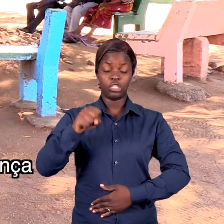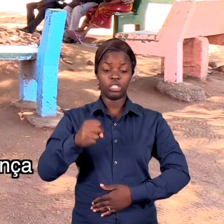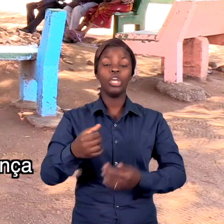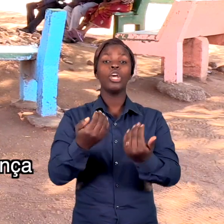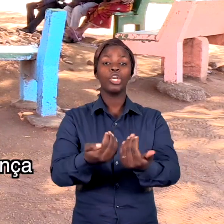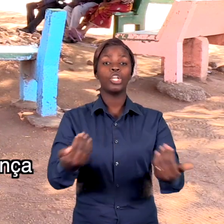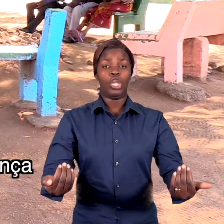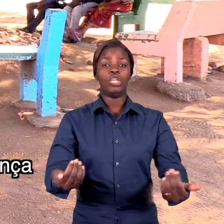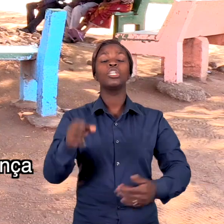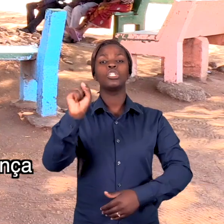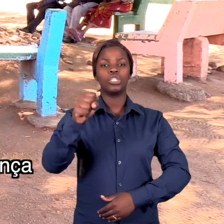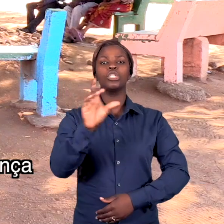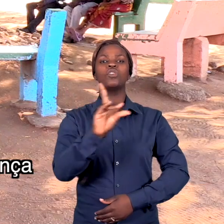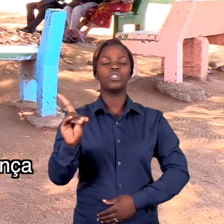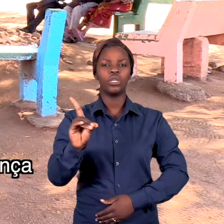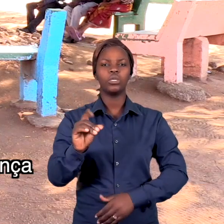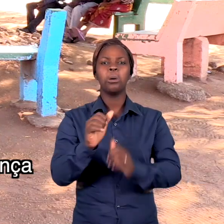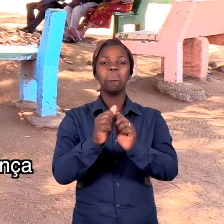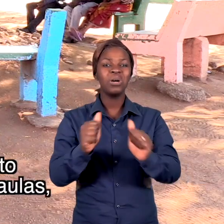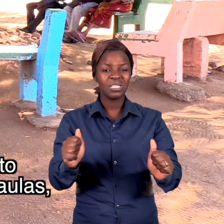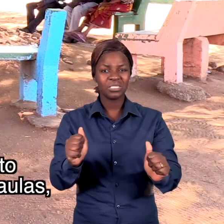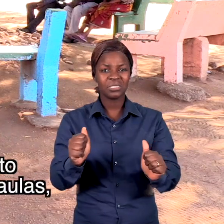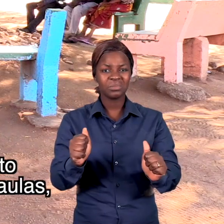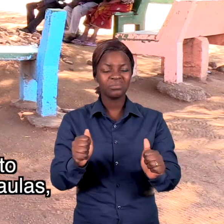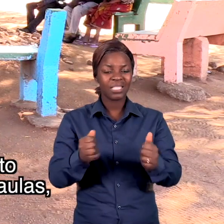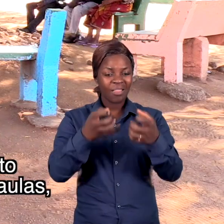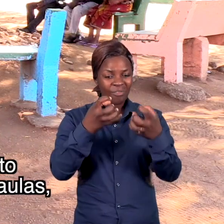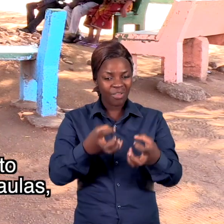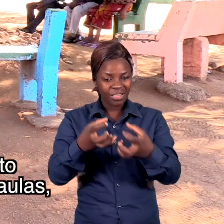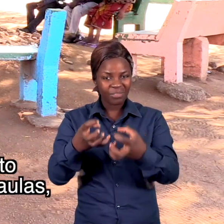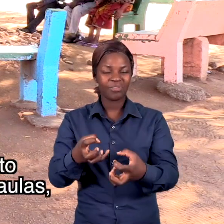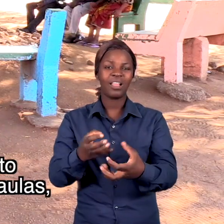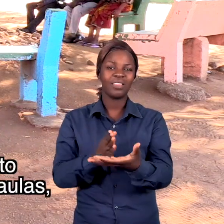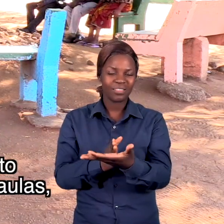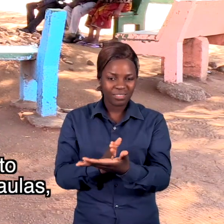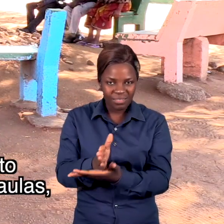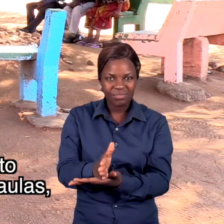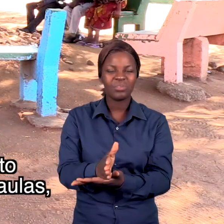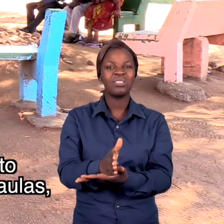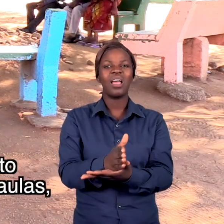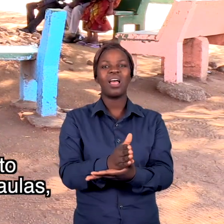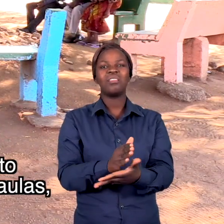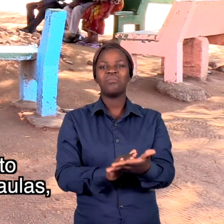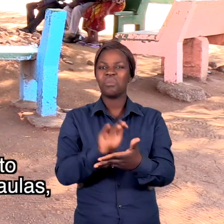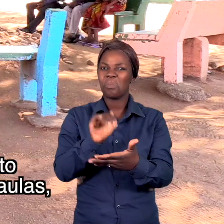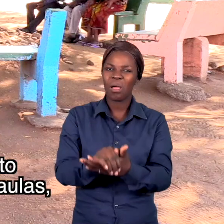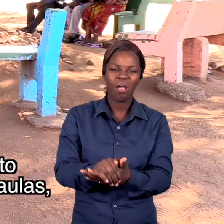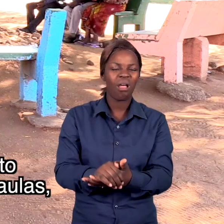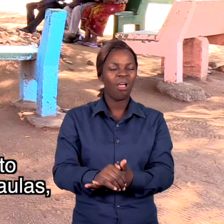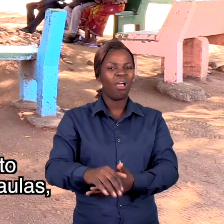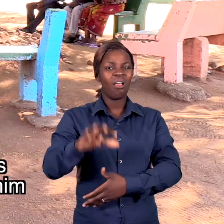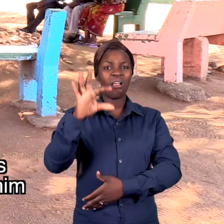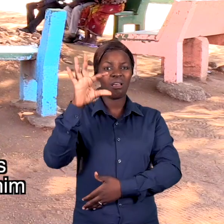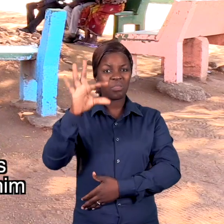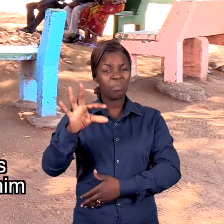criança inclusa, né, na escola, mas sem condições de acessibilidade, tanto nos